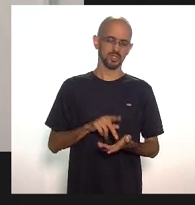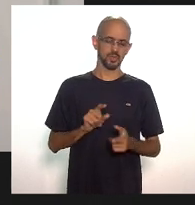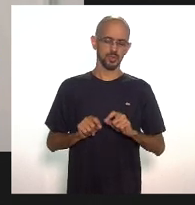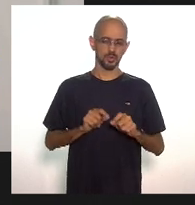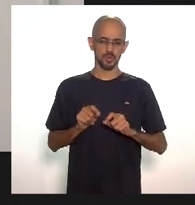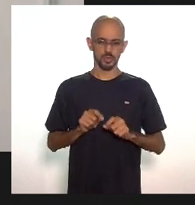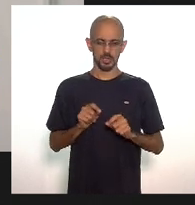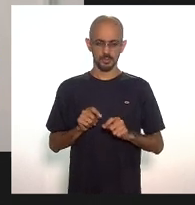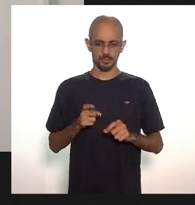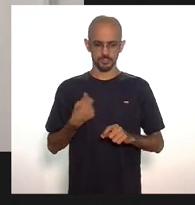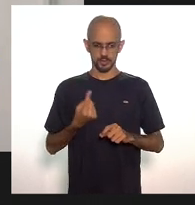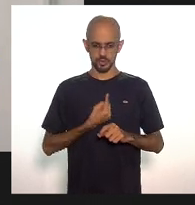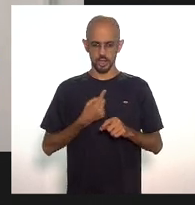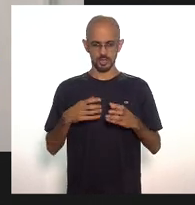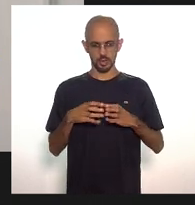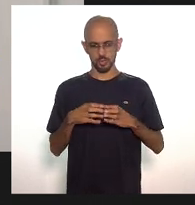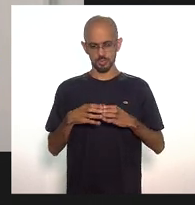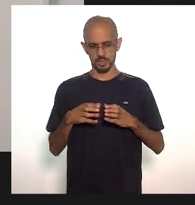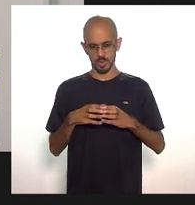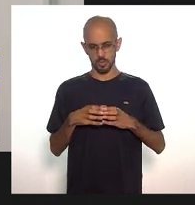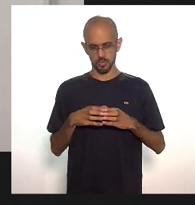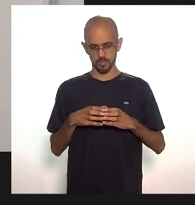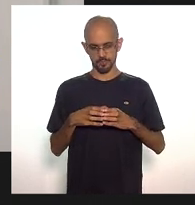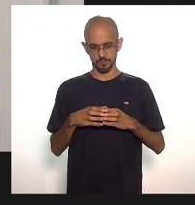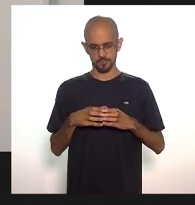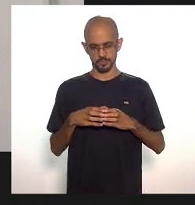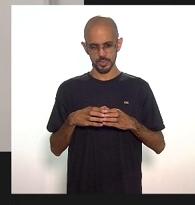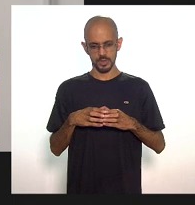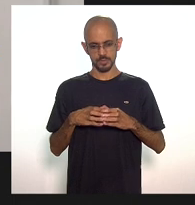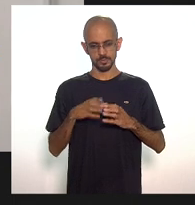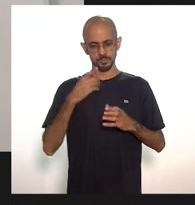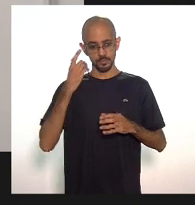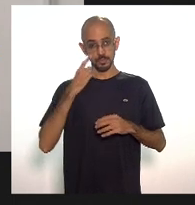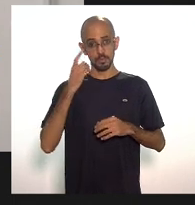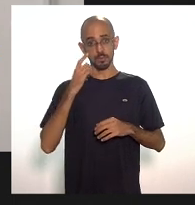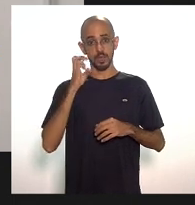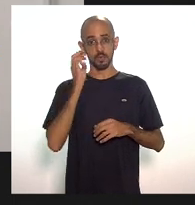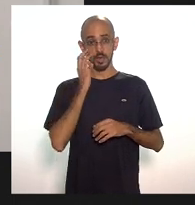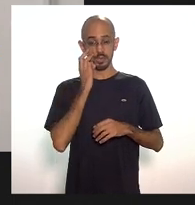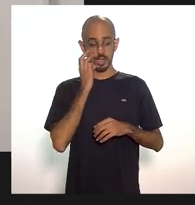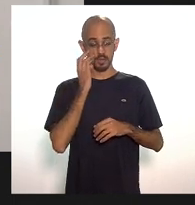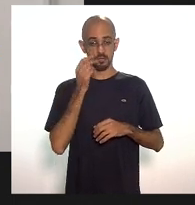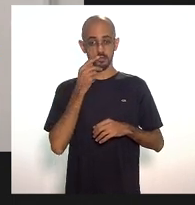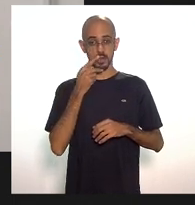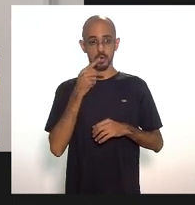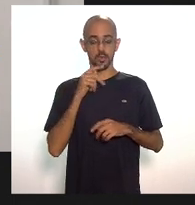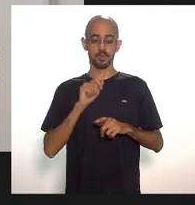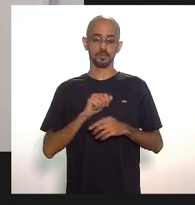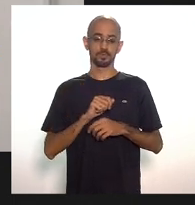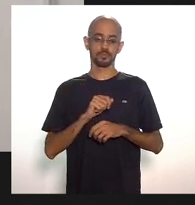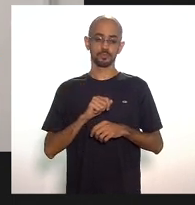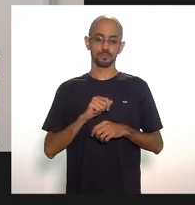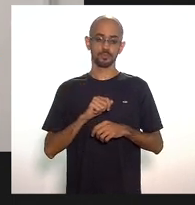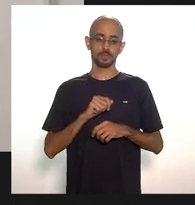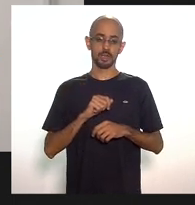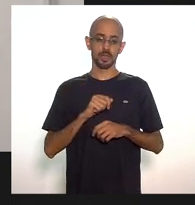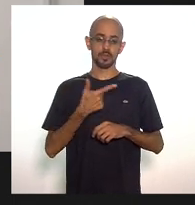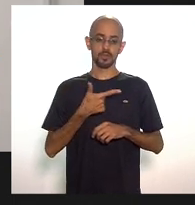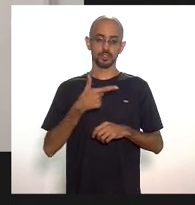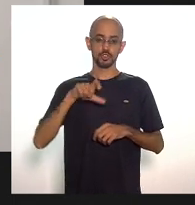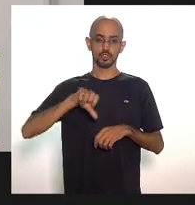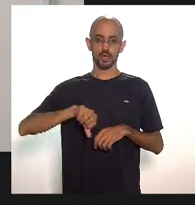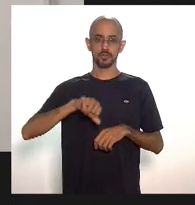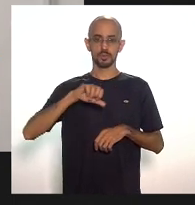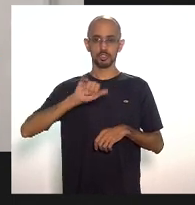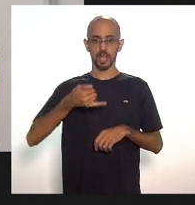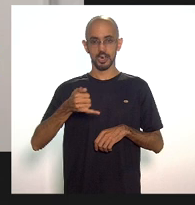verdade, a nossa comissão, o deputado Valdec mencionou muito bem, né, nós tivemos, dia 29 de janeiro desse